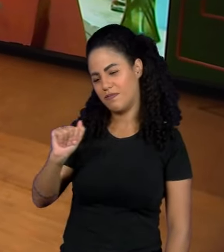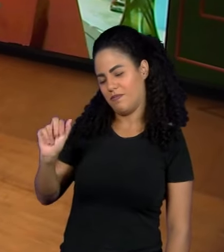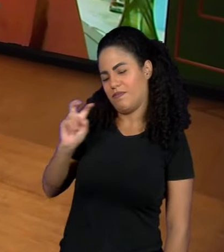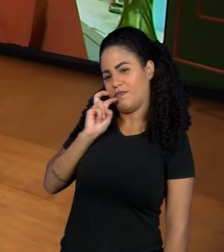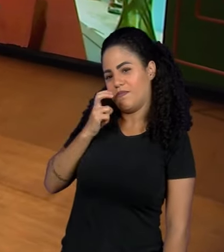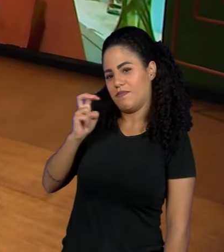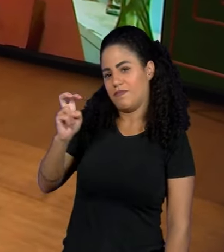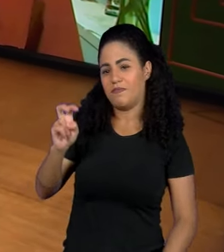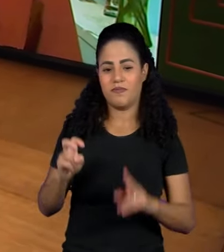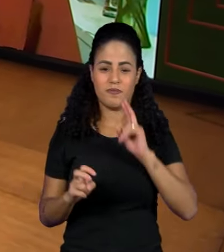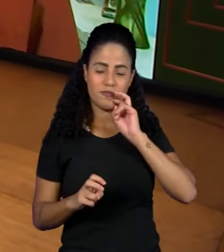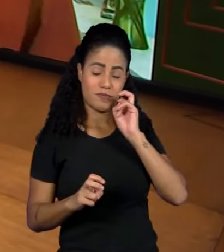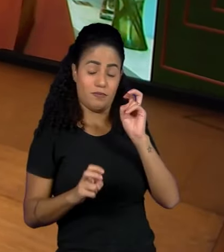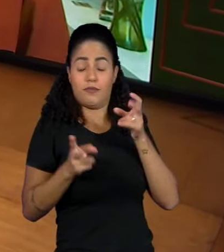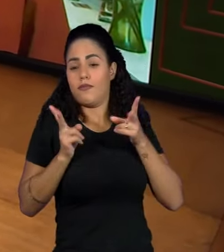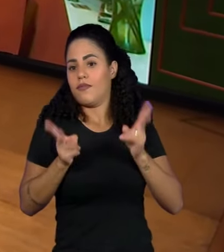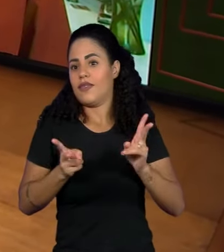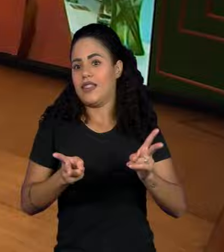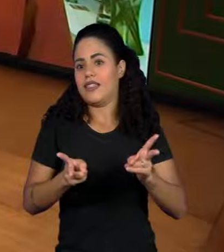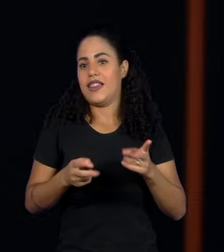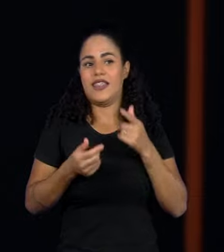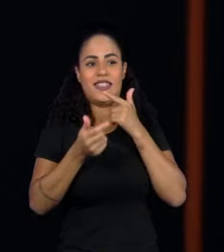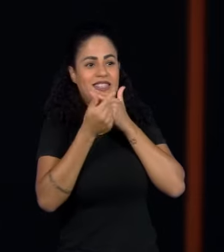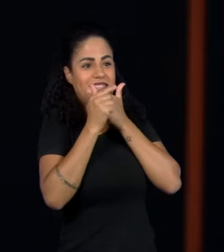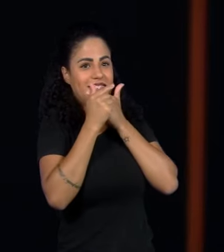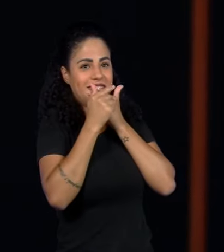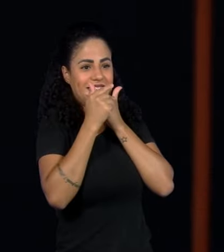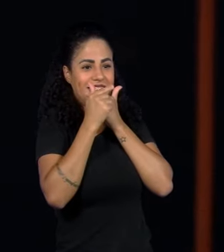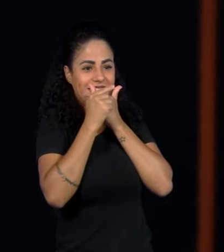diferente. "Cuidado, Moreira".